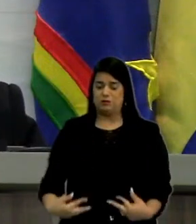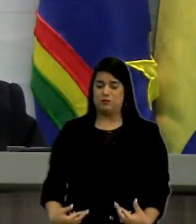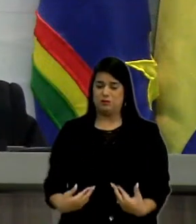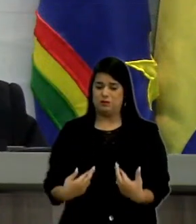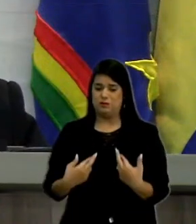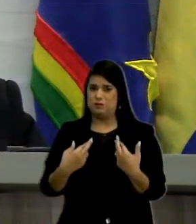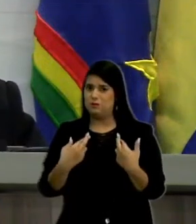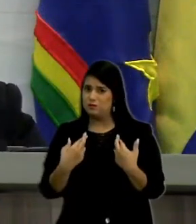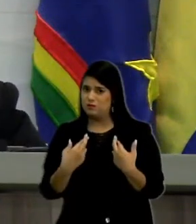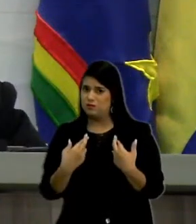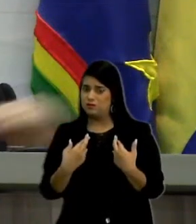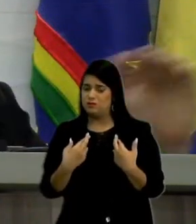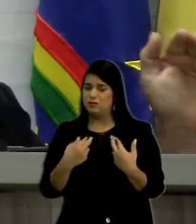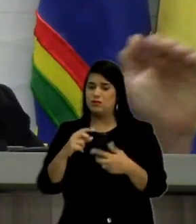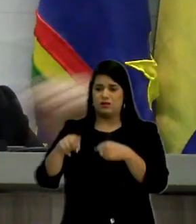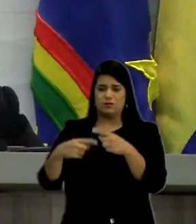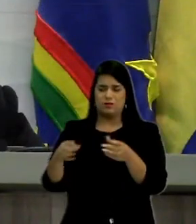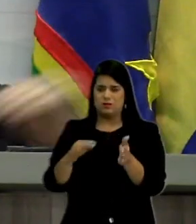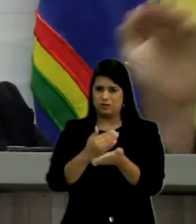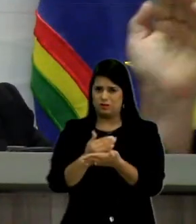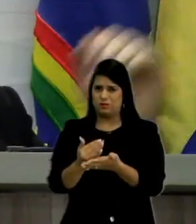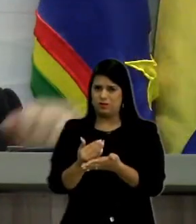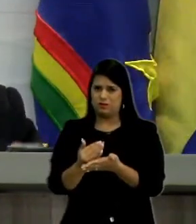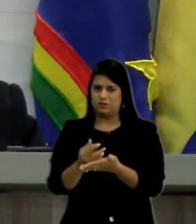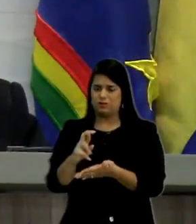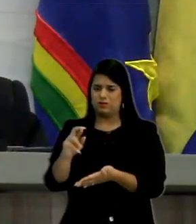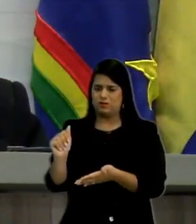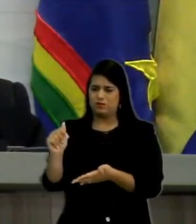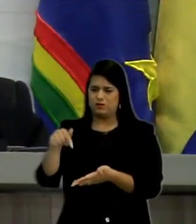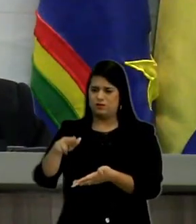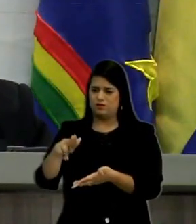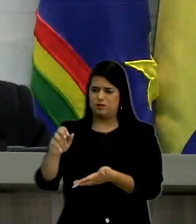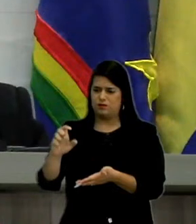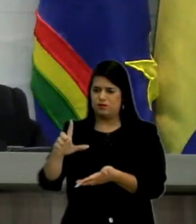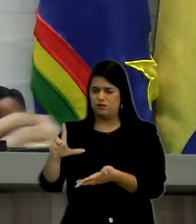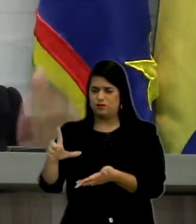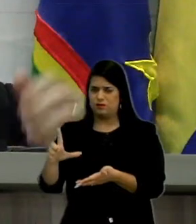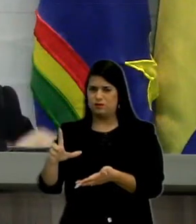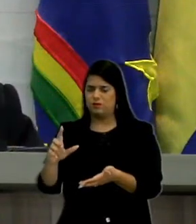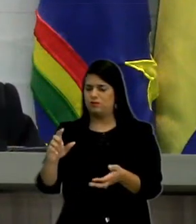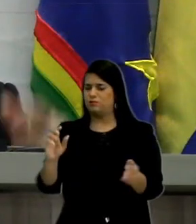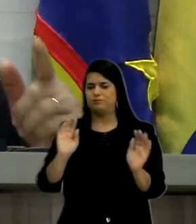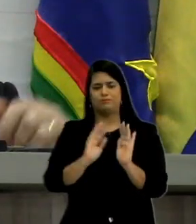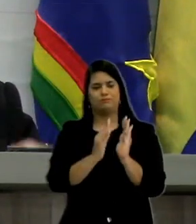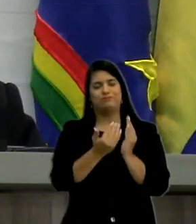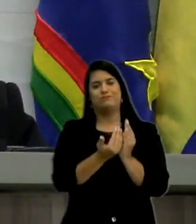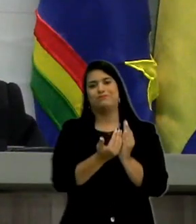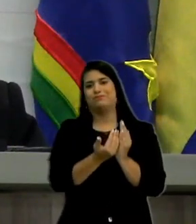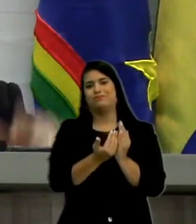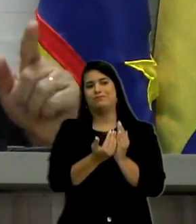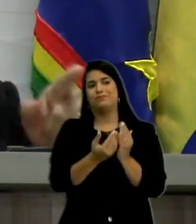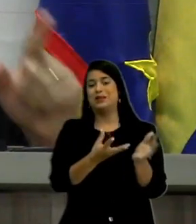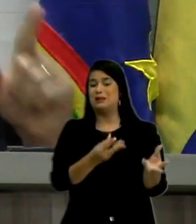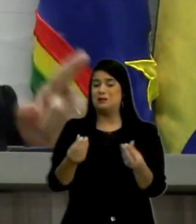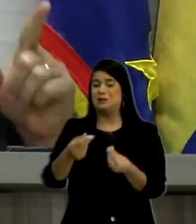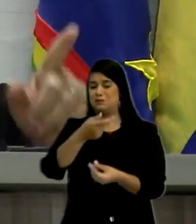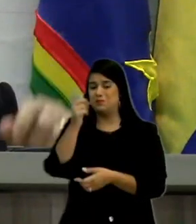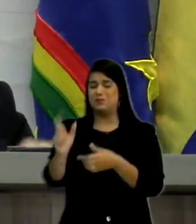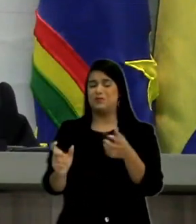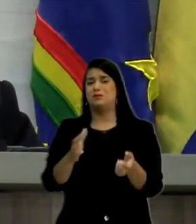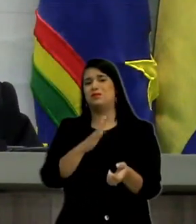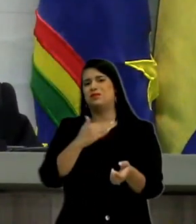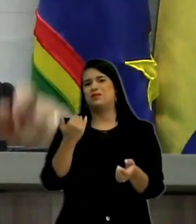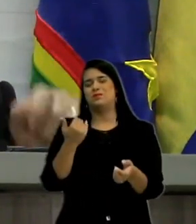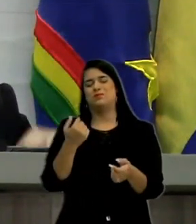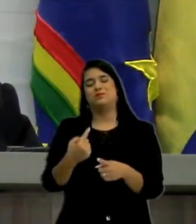marcada, depois que ela assumiu também, fechou tudo. E quantas pessoas já morreram porque não pôde fazer